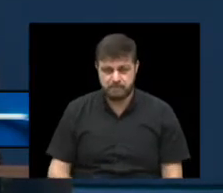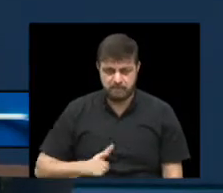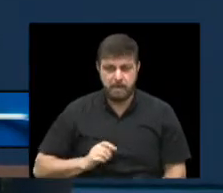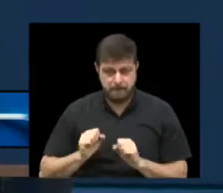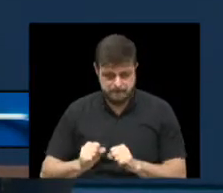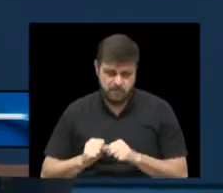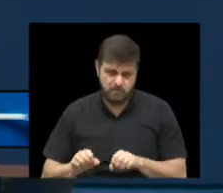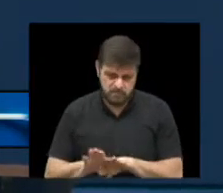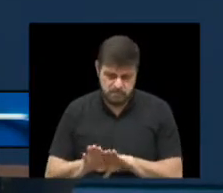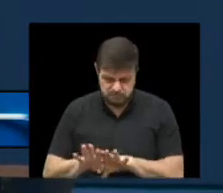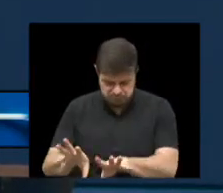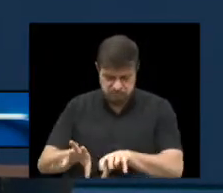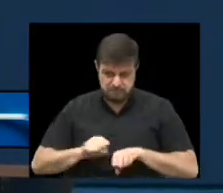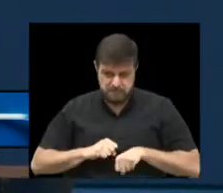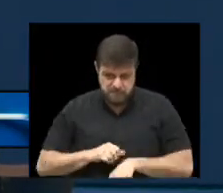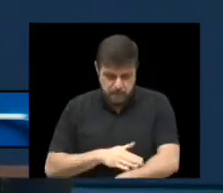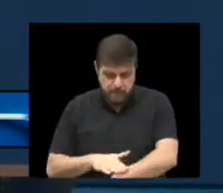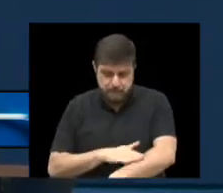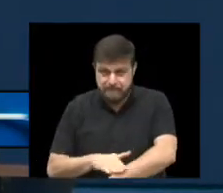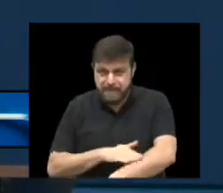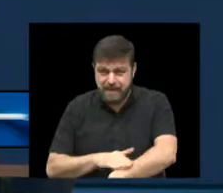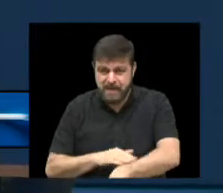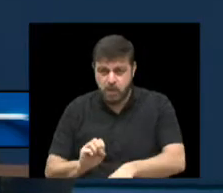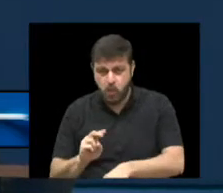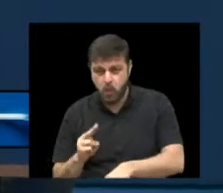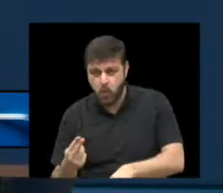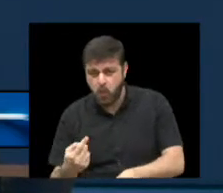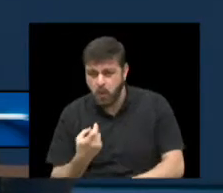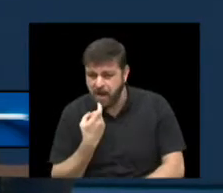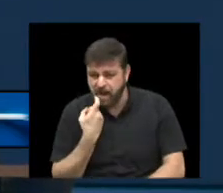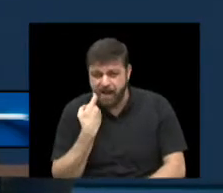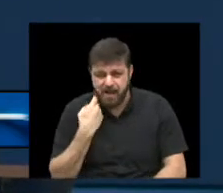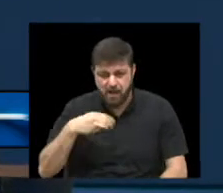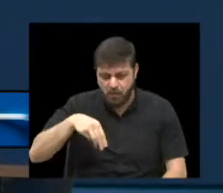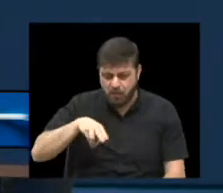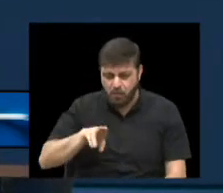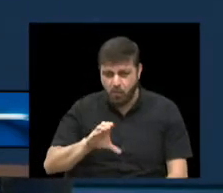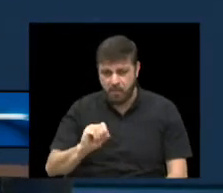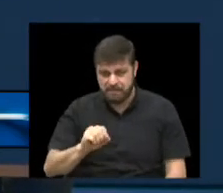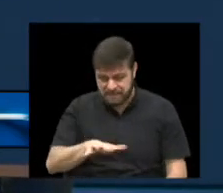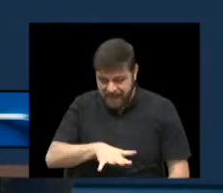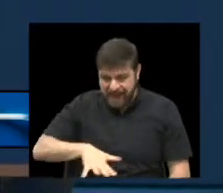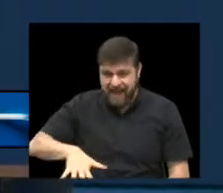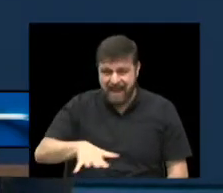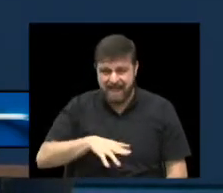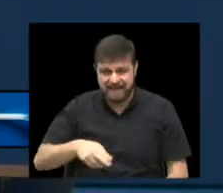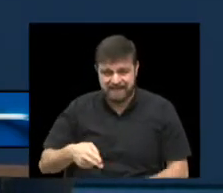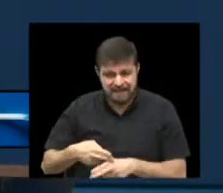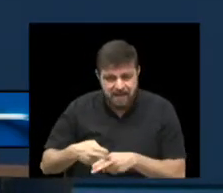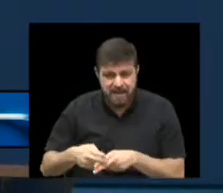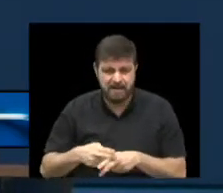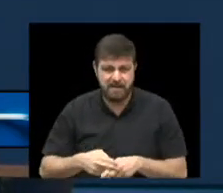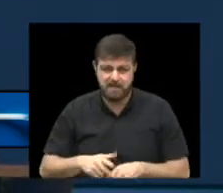nas mucosas ou na pele. E também pode acometer as regiões genitais,